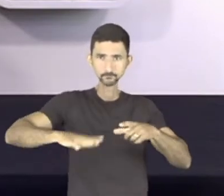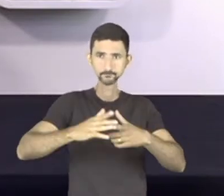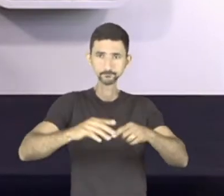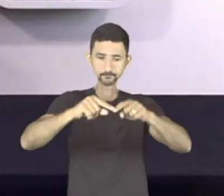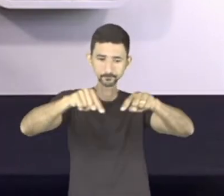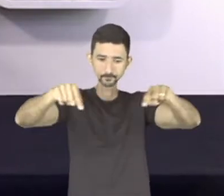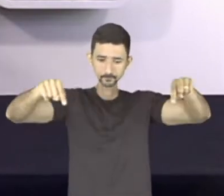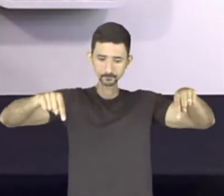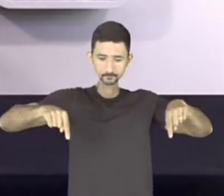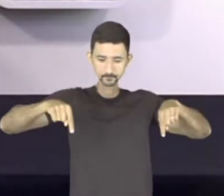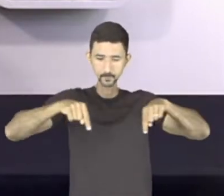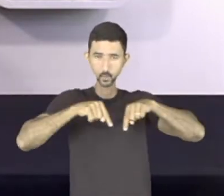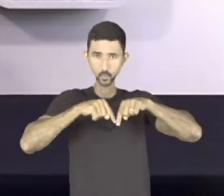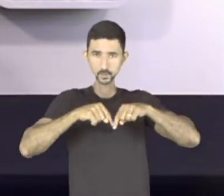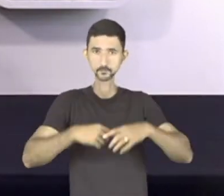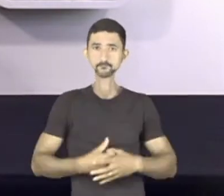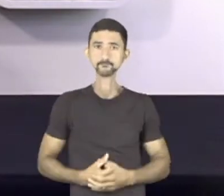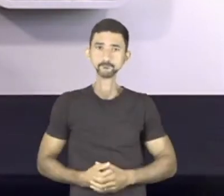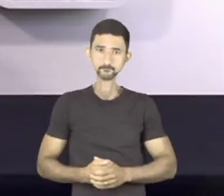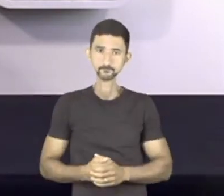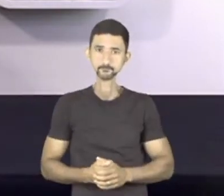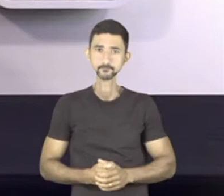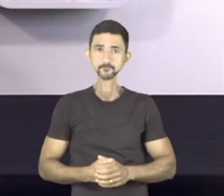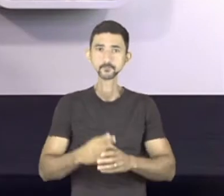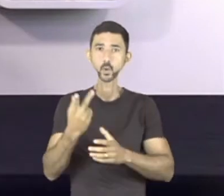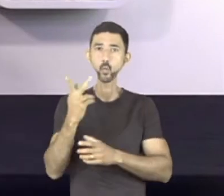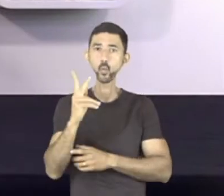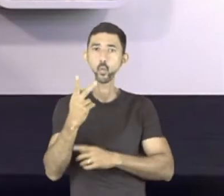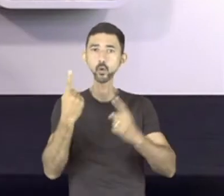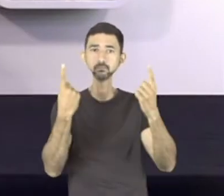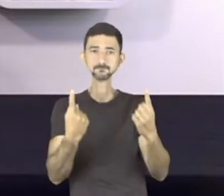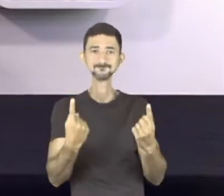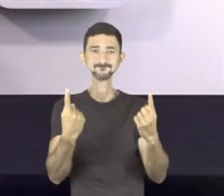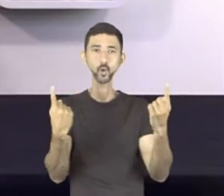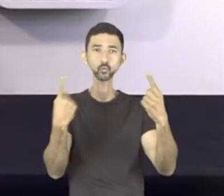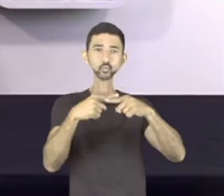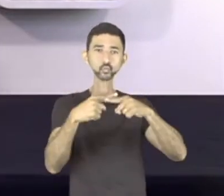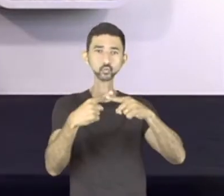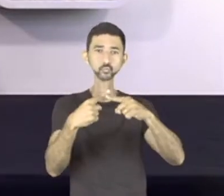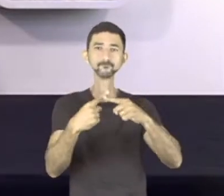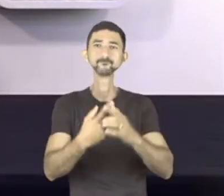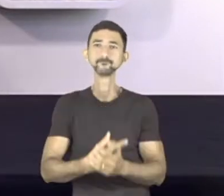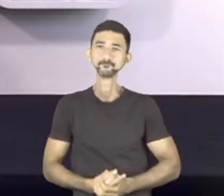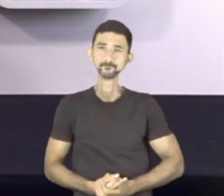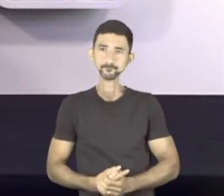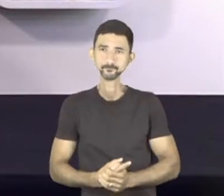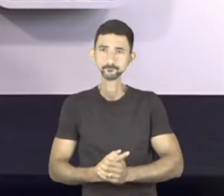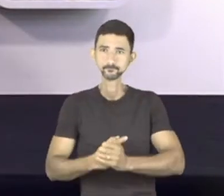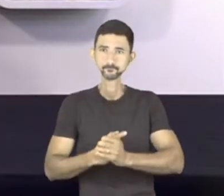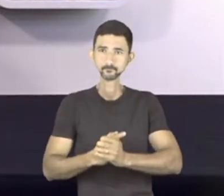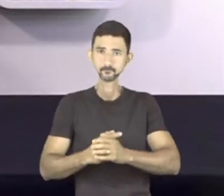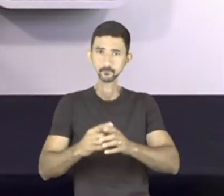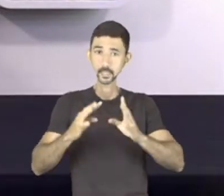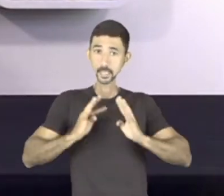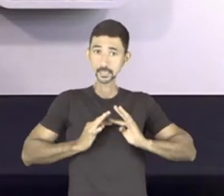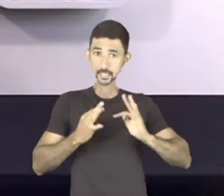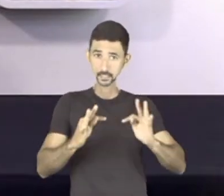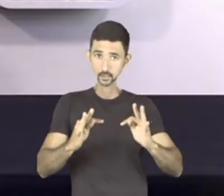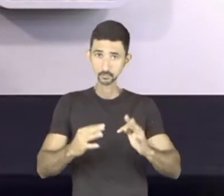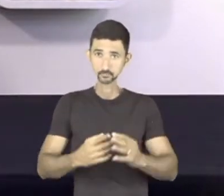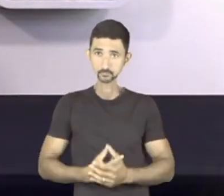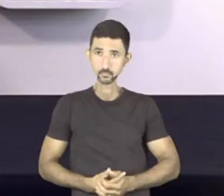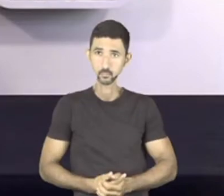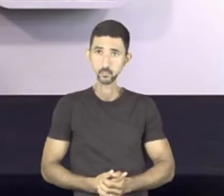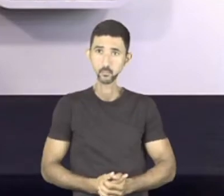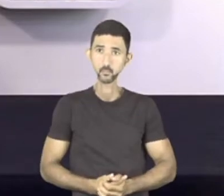quadrado, onde os 2 lutadores eles vão se enfrentar na troca de técnicas.